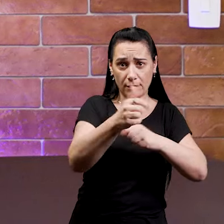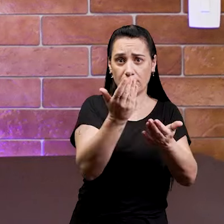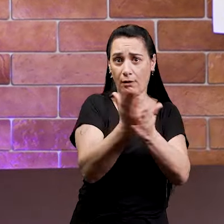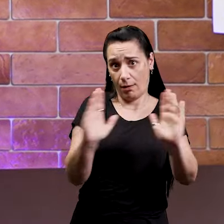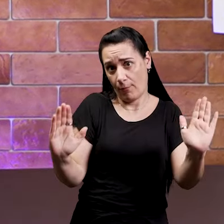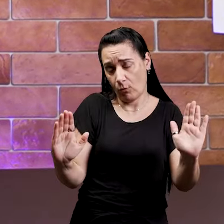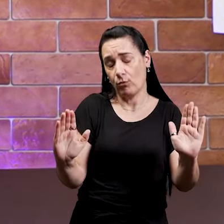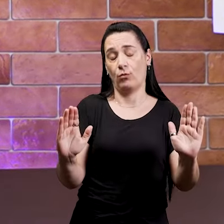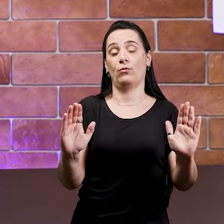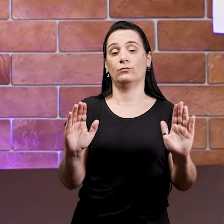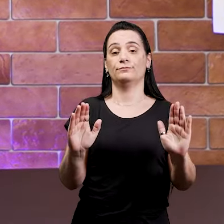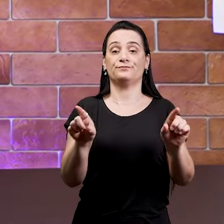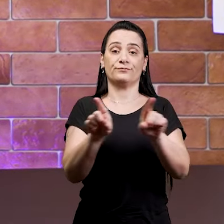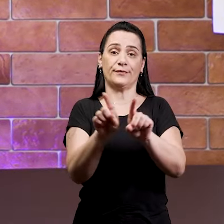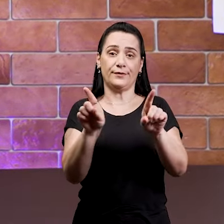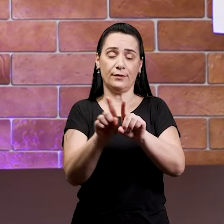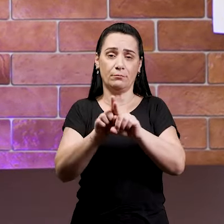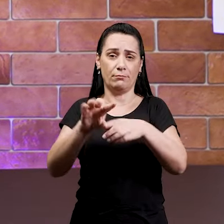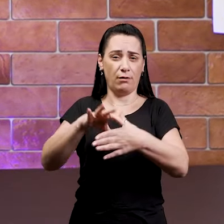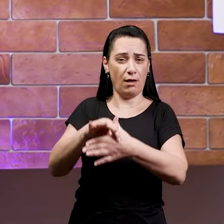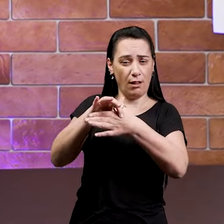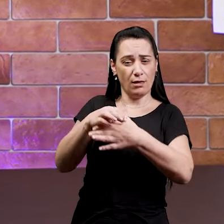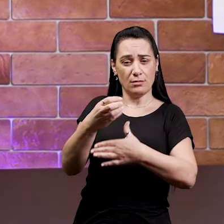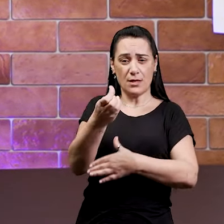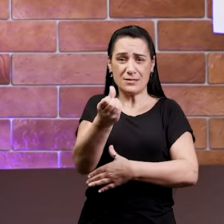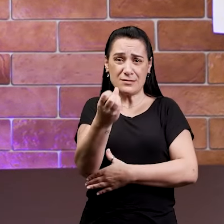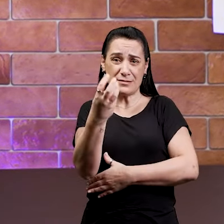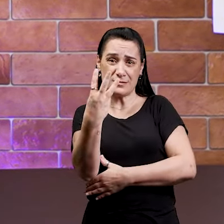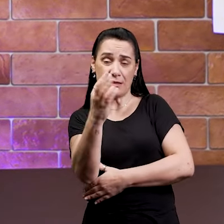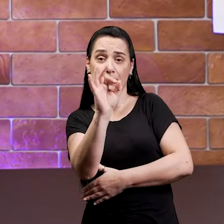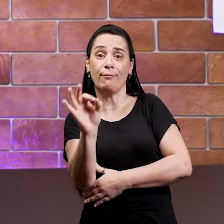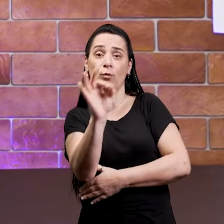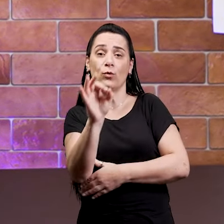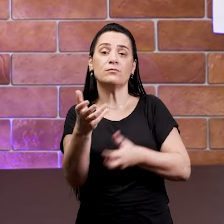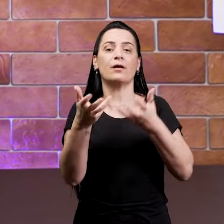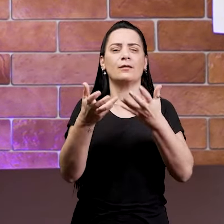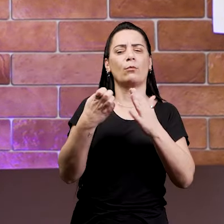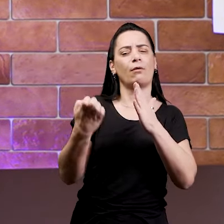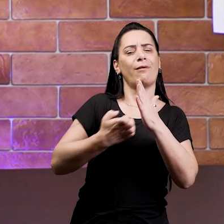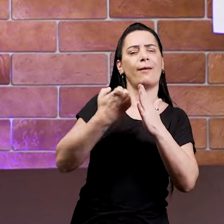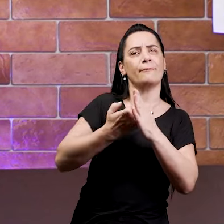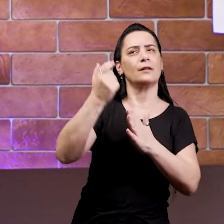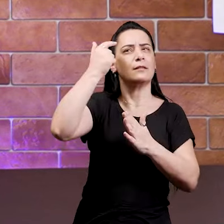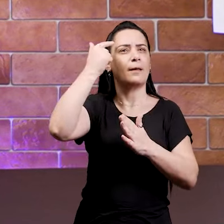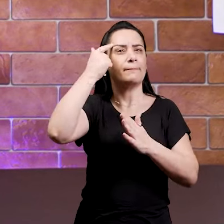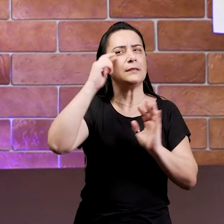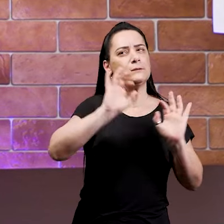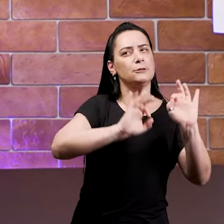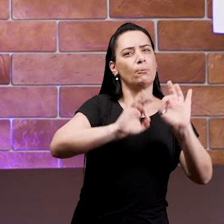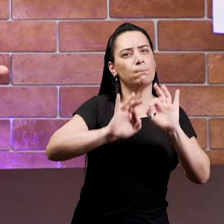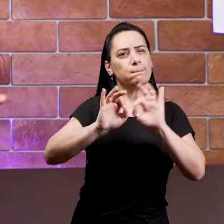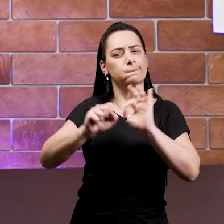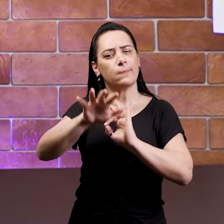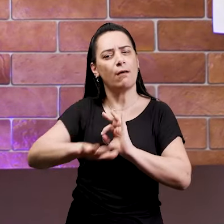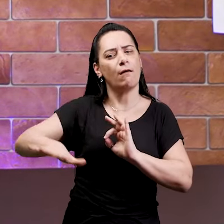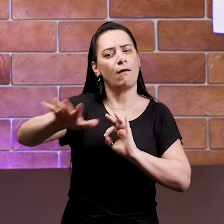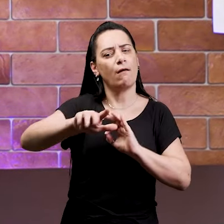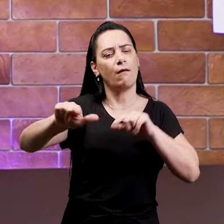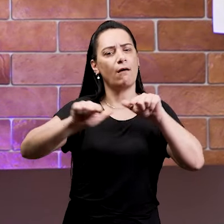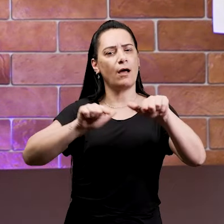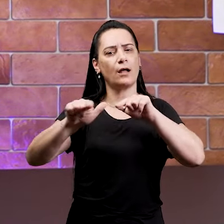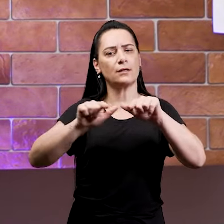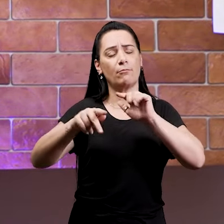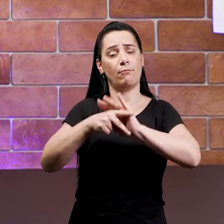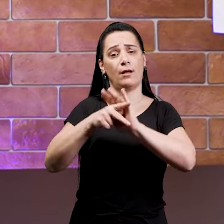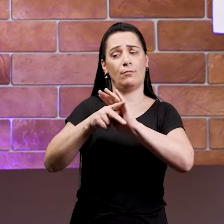pandemia? E acima de tudo, 66% dos líderes dizem que sua empresa está considerando redesenhar o